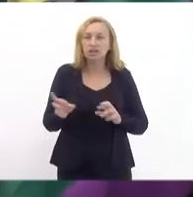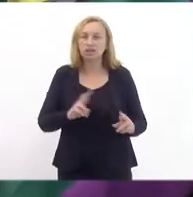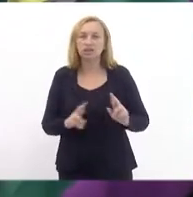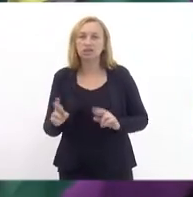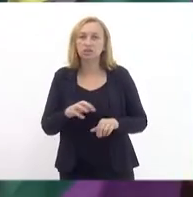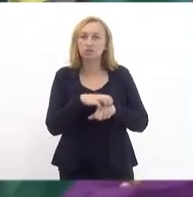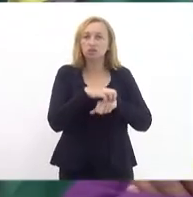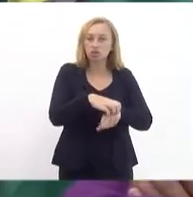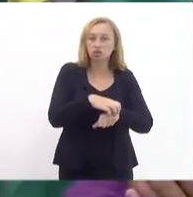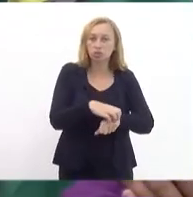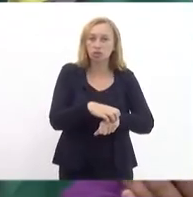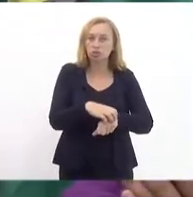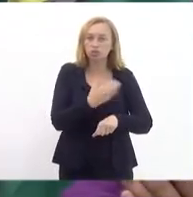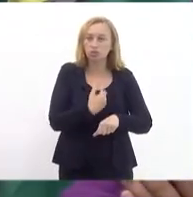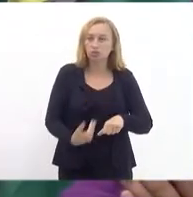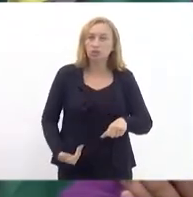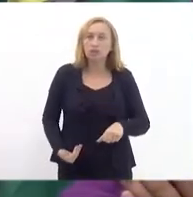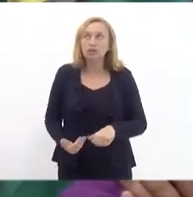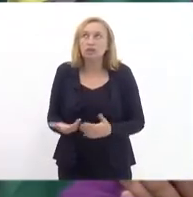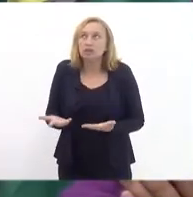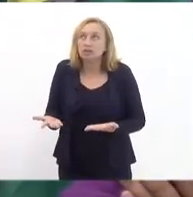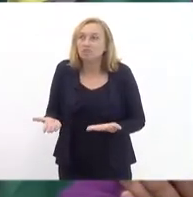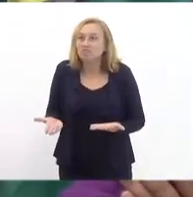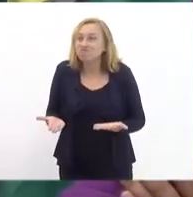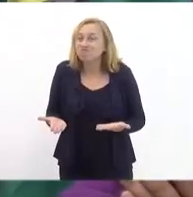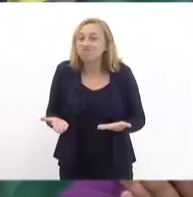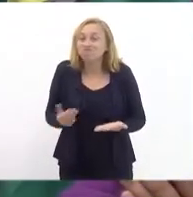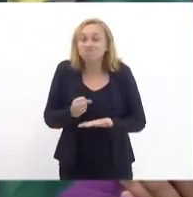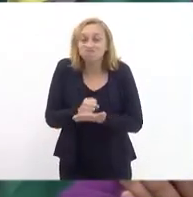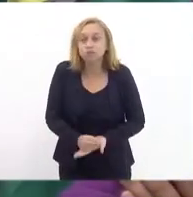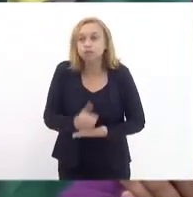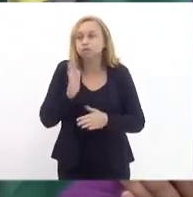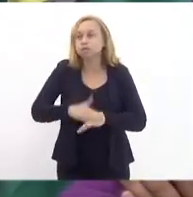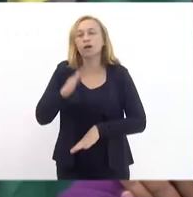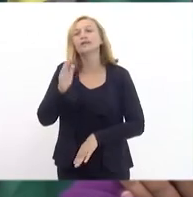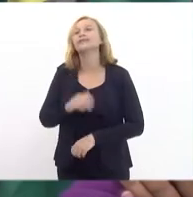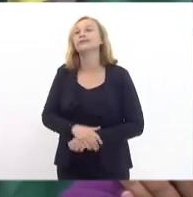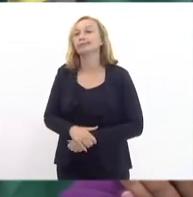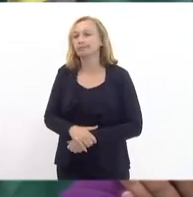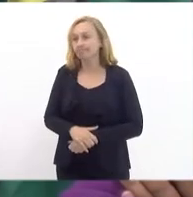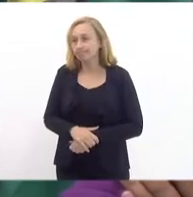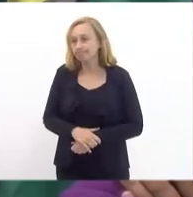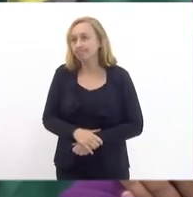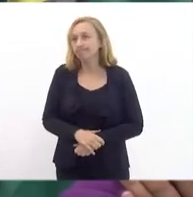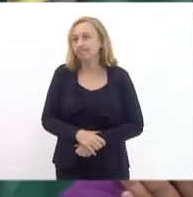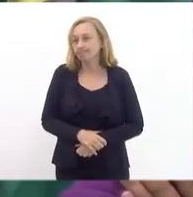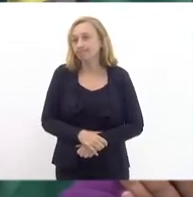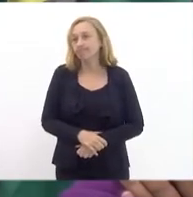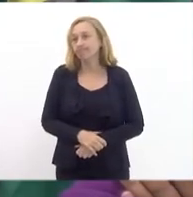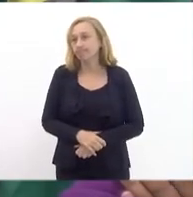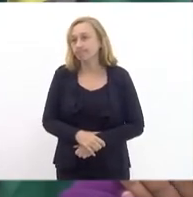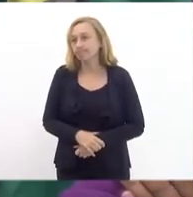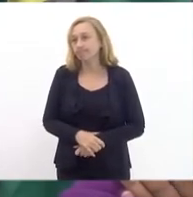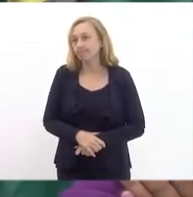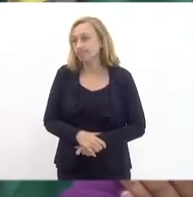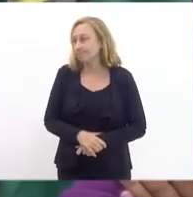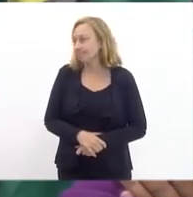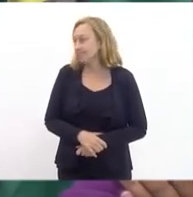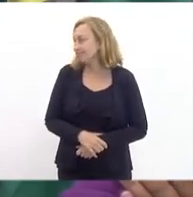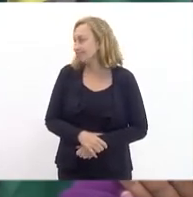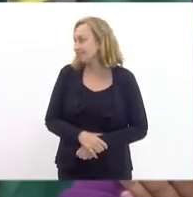transporte, olha, mas é o que pesa mais em termos de demanda. Né? Quer